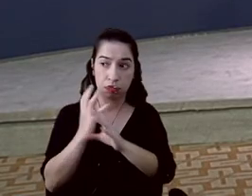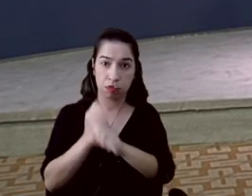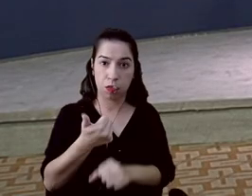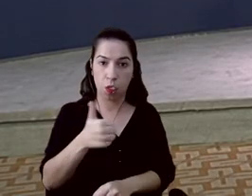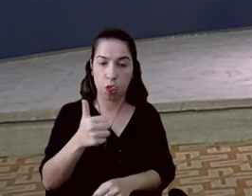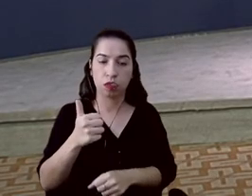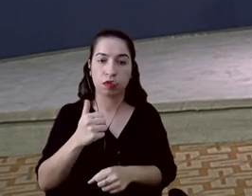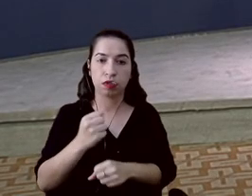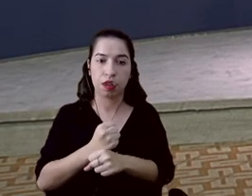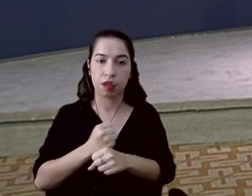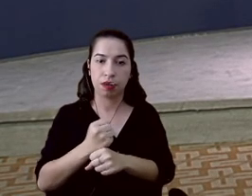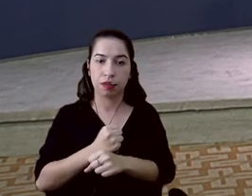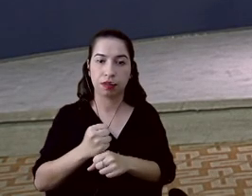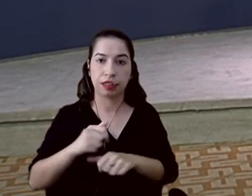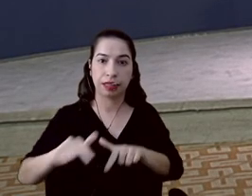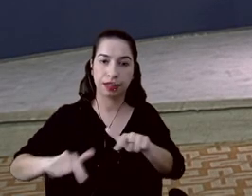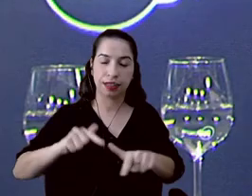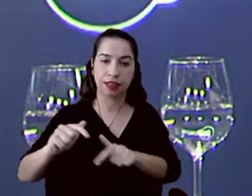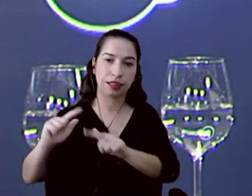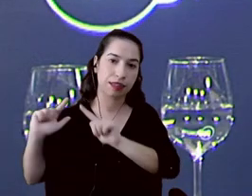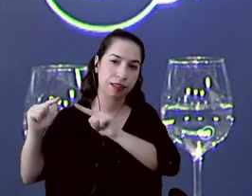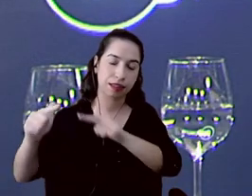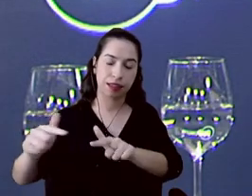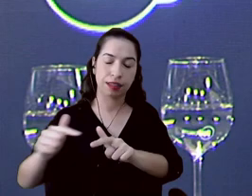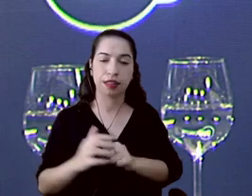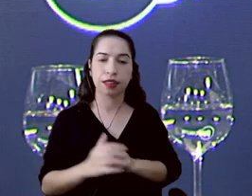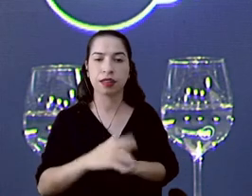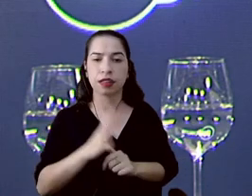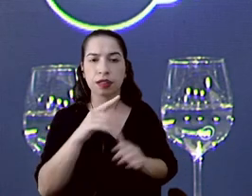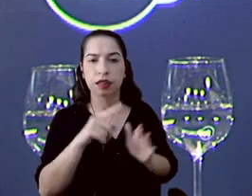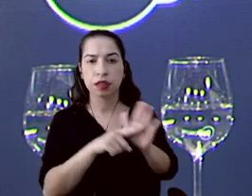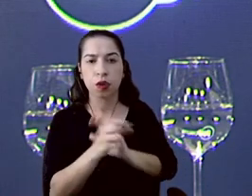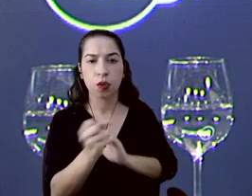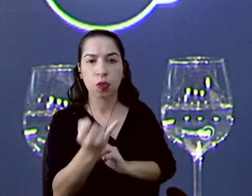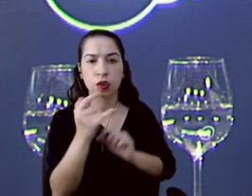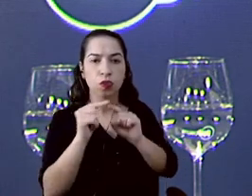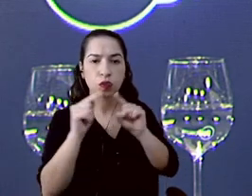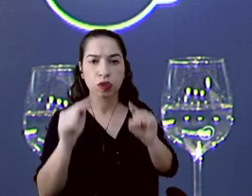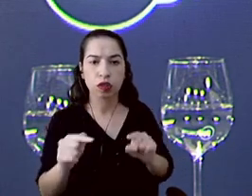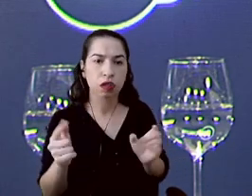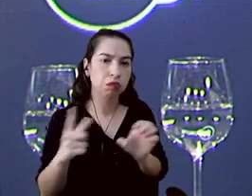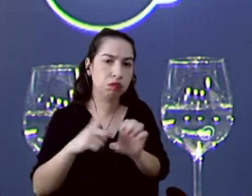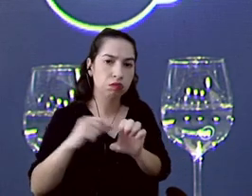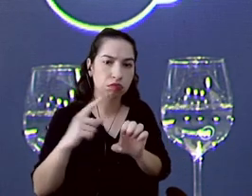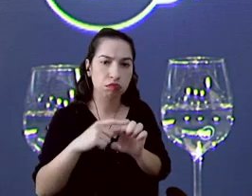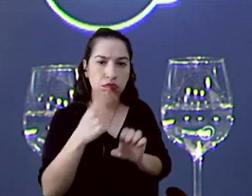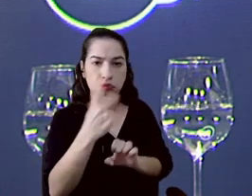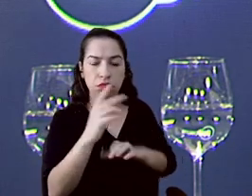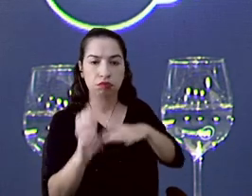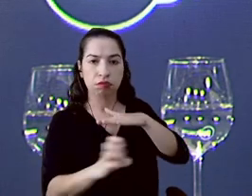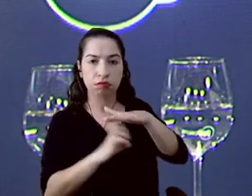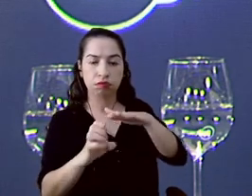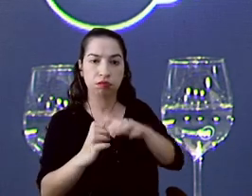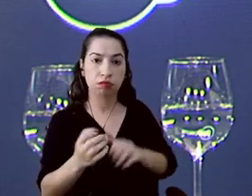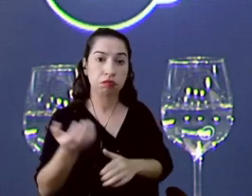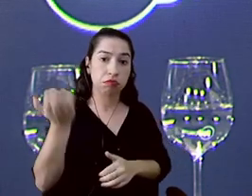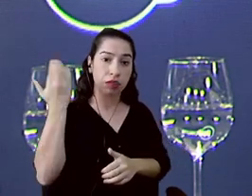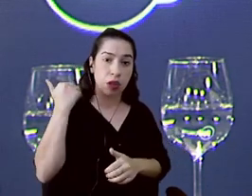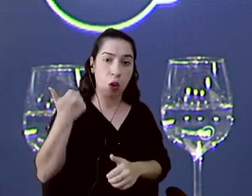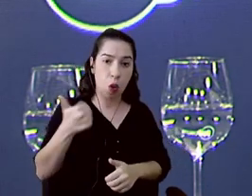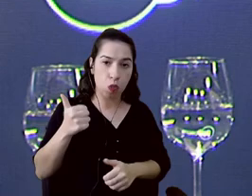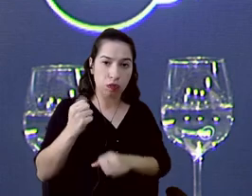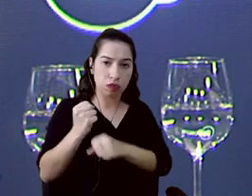não bacana e e são quantos colaboradores quantos empreendedores na companhia hoje porque começou 11 anos pequenininho